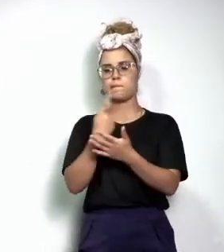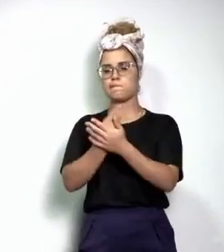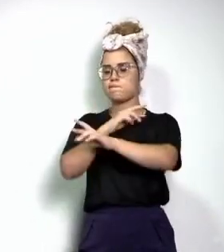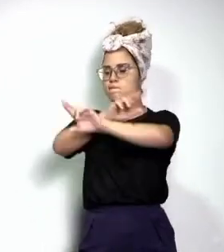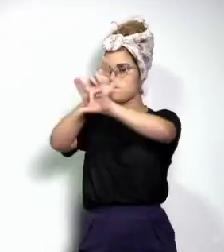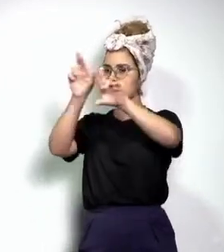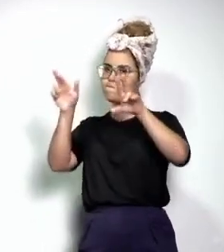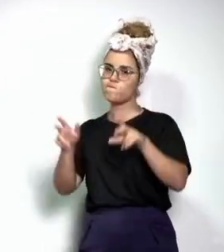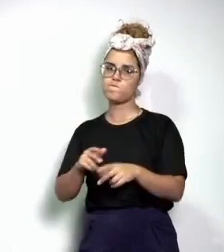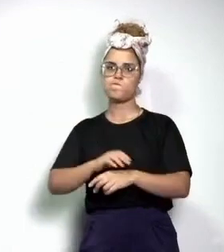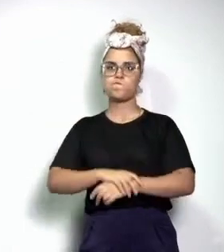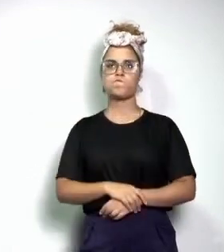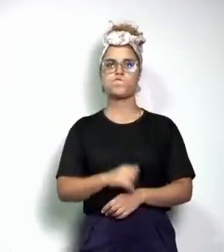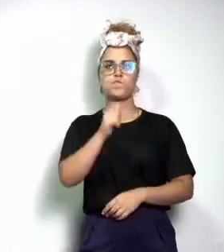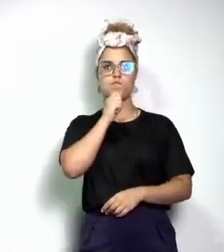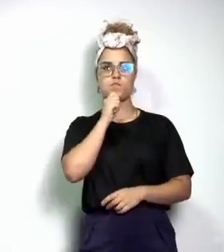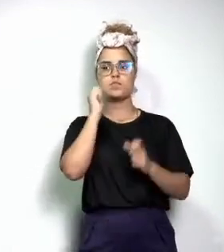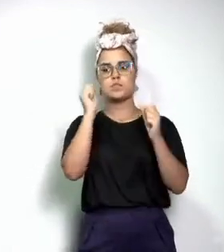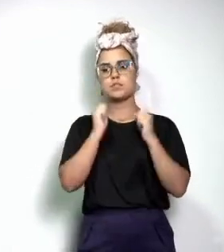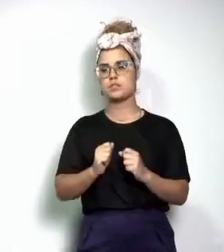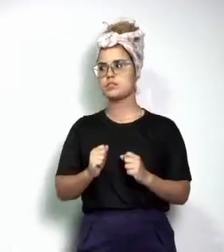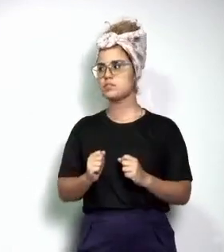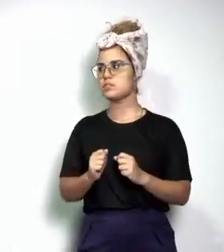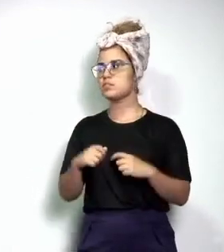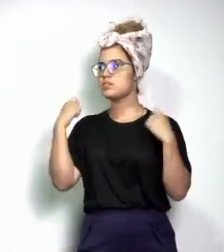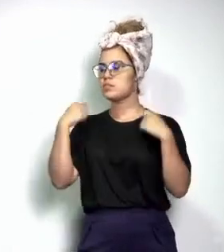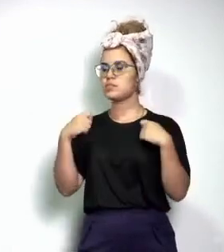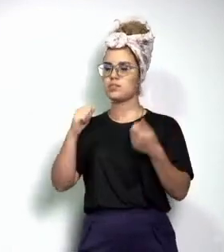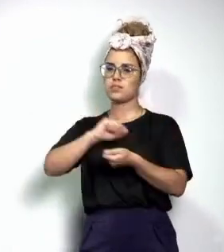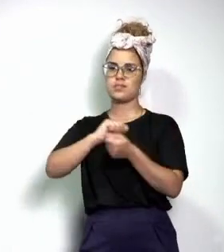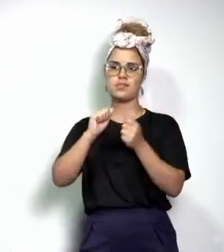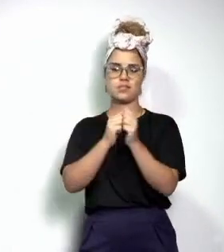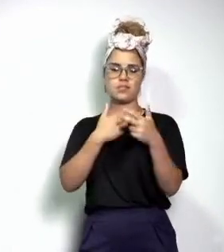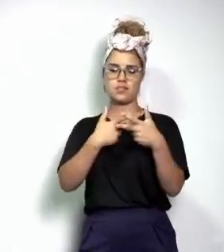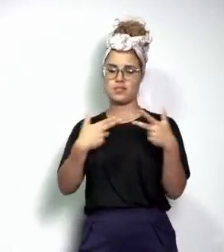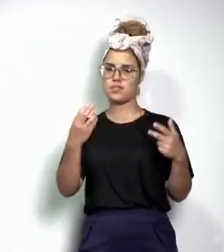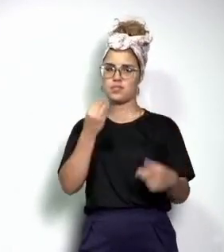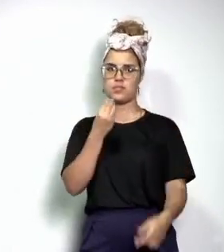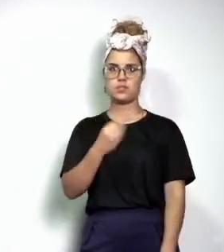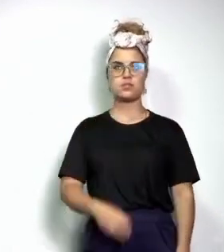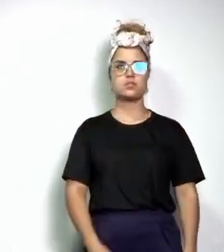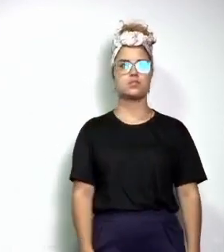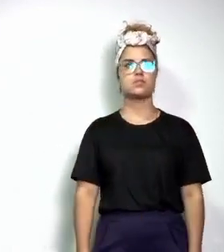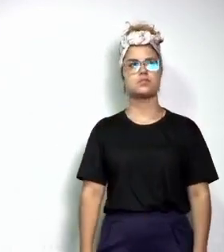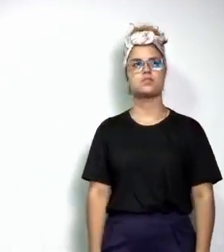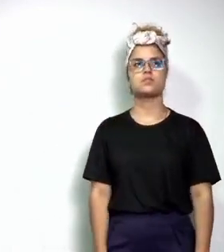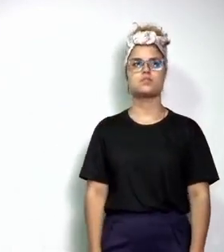áreas. Mas ainda é possível, dá para fazer muita coisa.